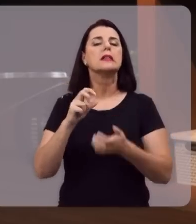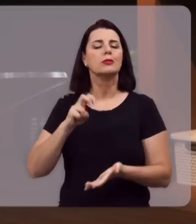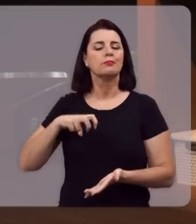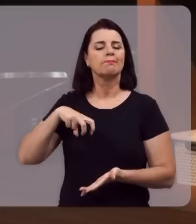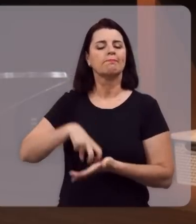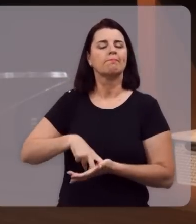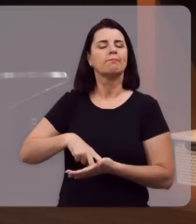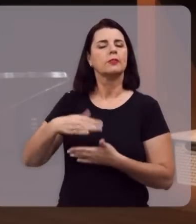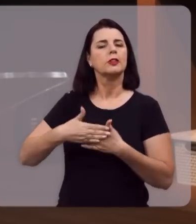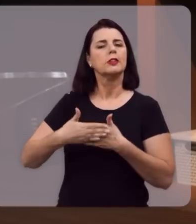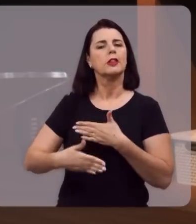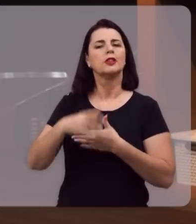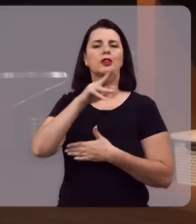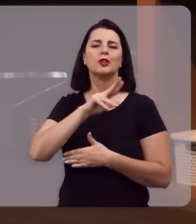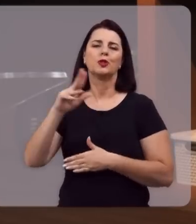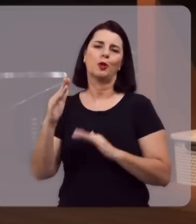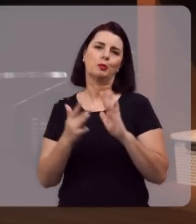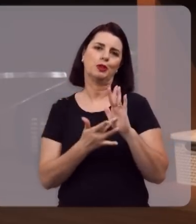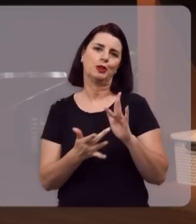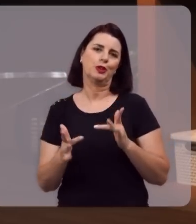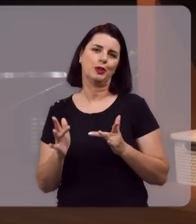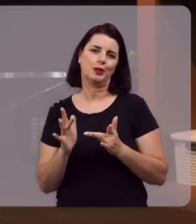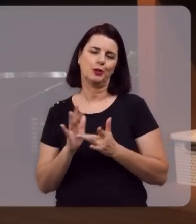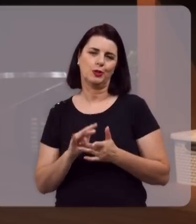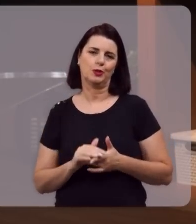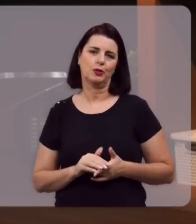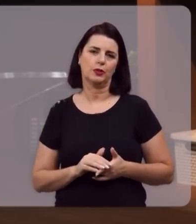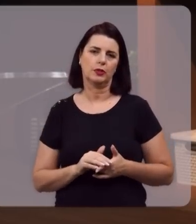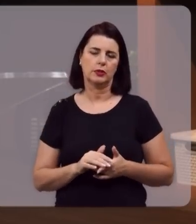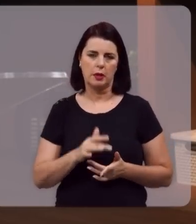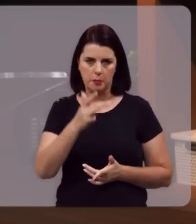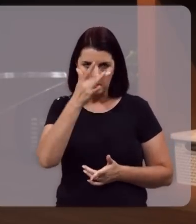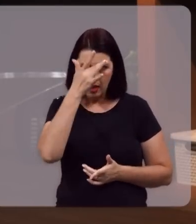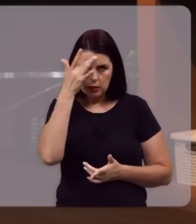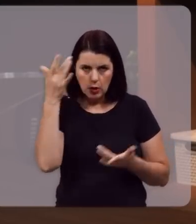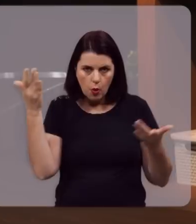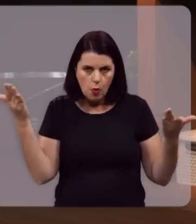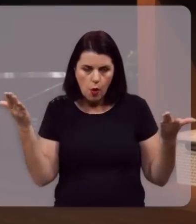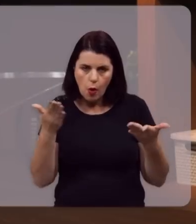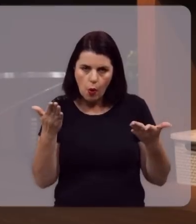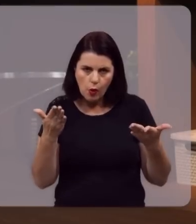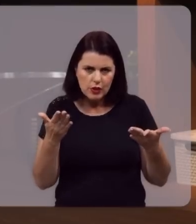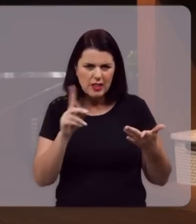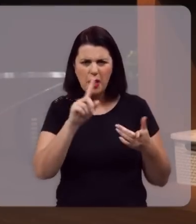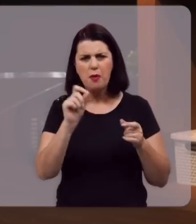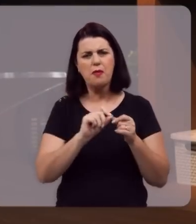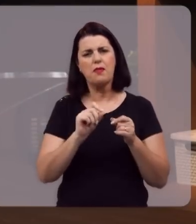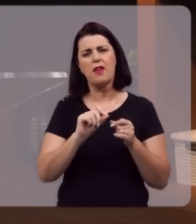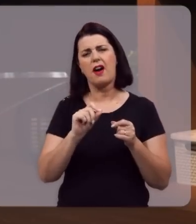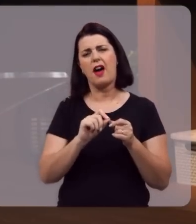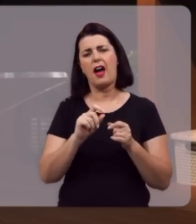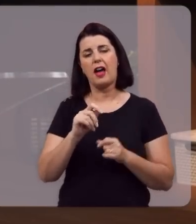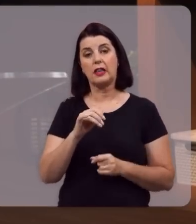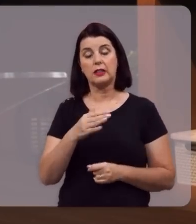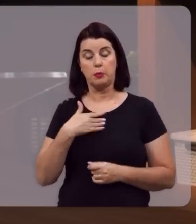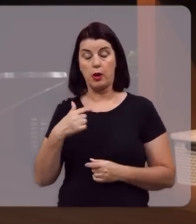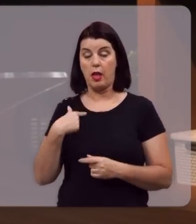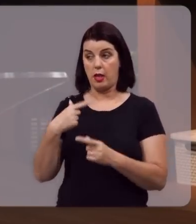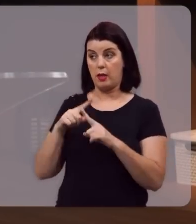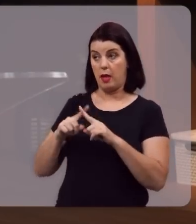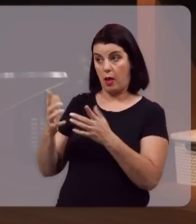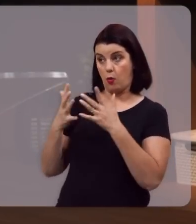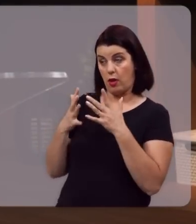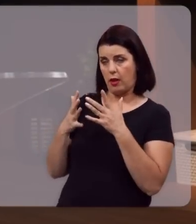precisam se curvar diante desse nome. Aqueles que hoje não o fazem voluntariamente, terão que